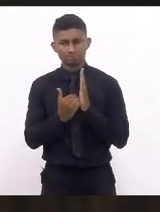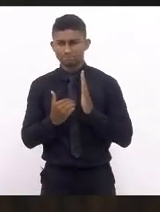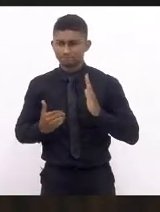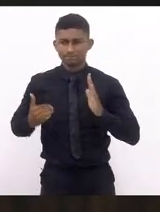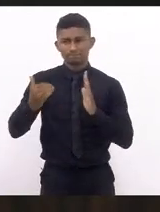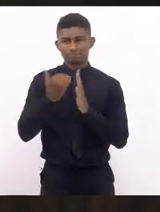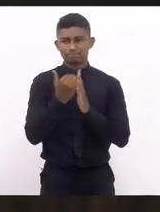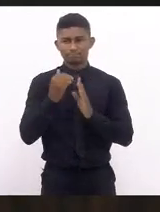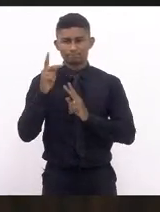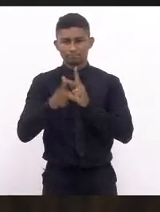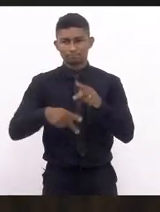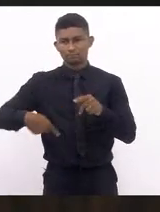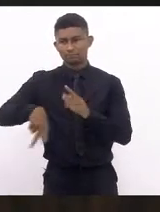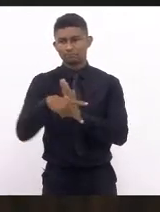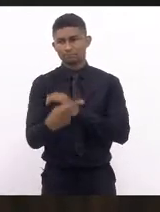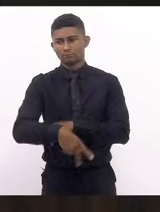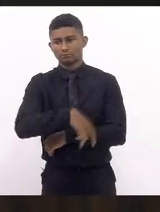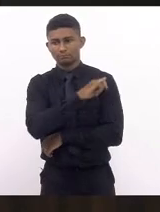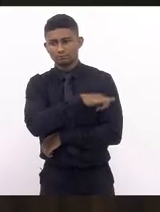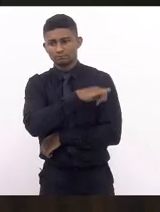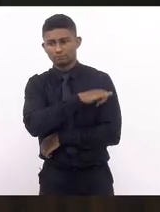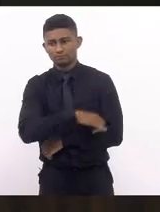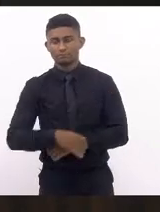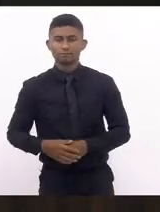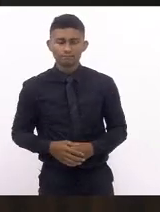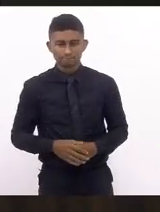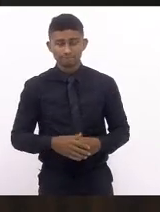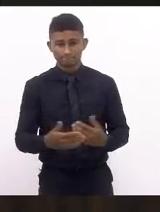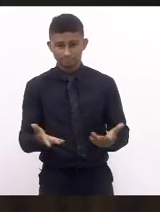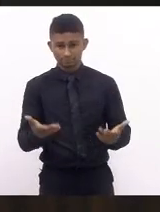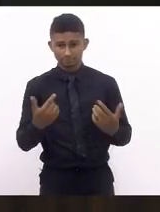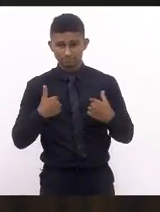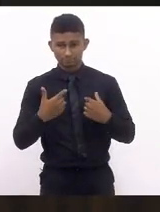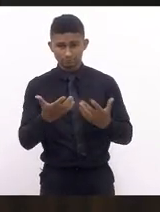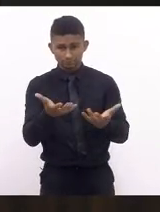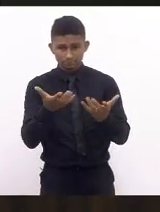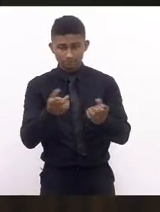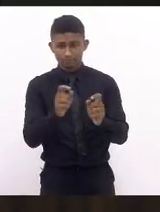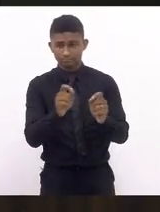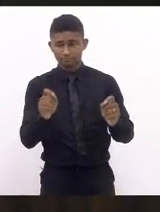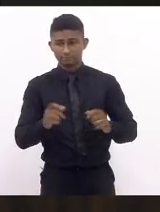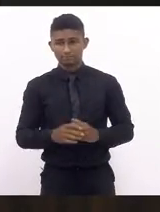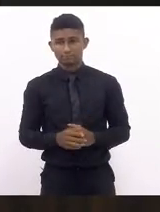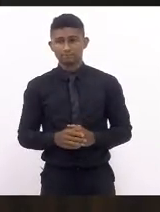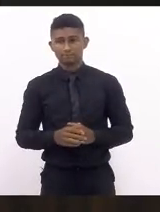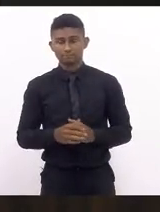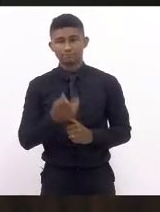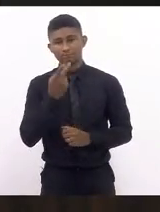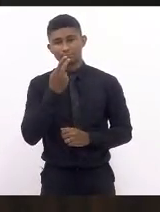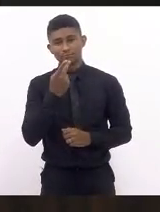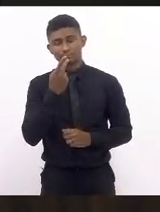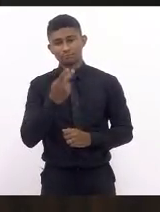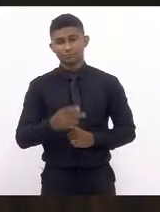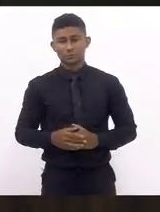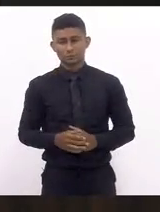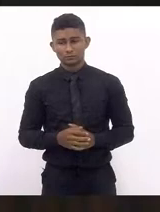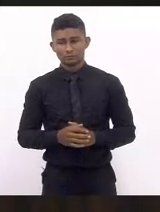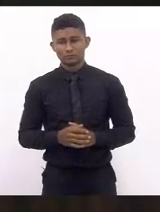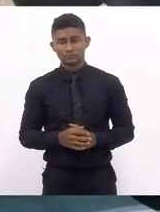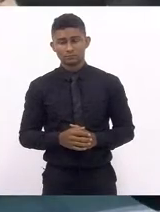povo do Estado do Rio de Janeiro para quem mais precisa então eu quero aqui dizer que